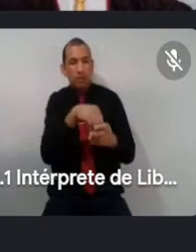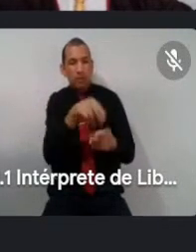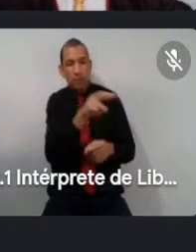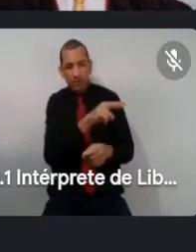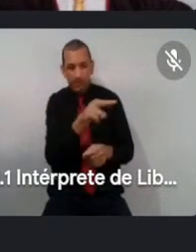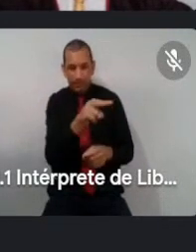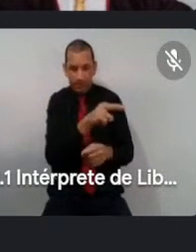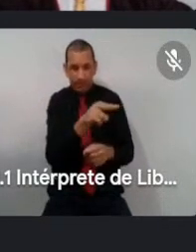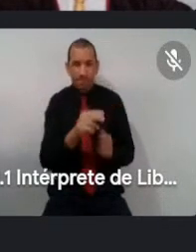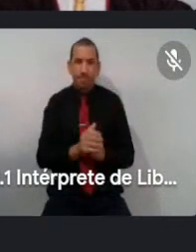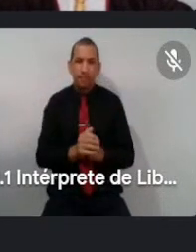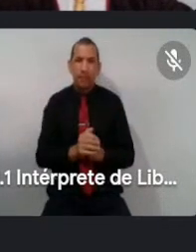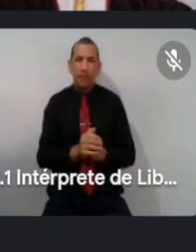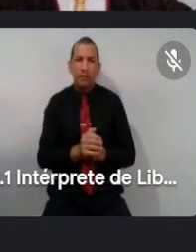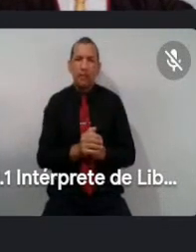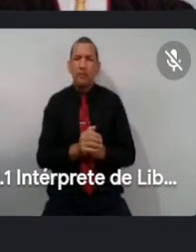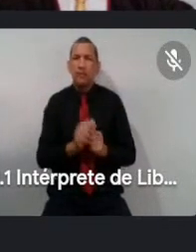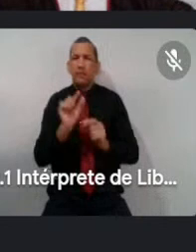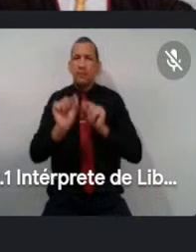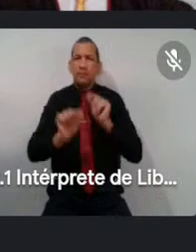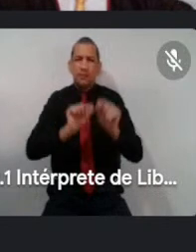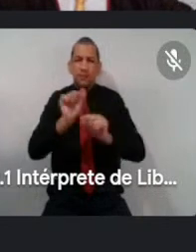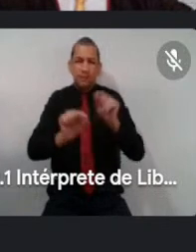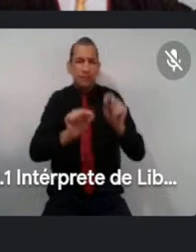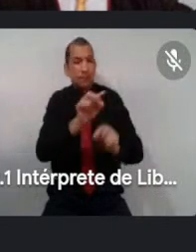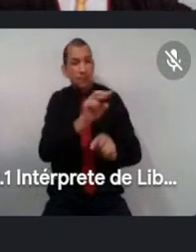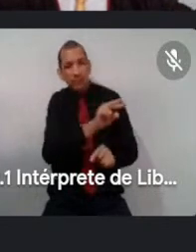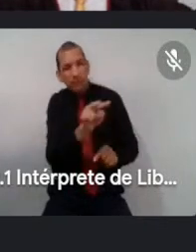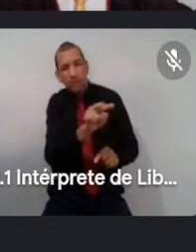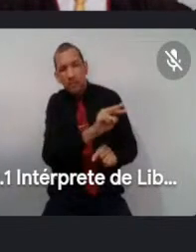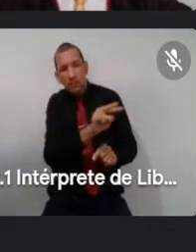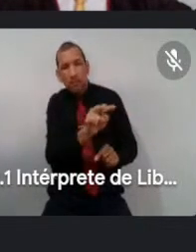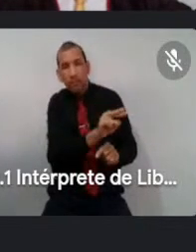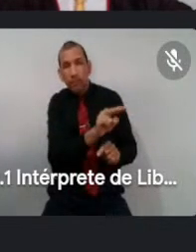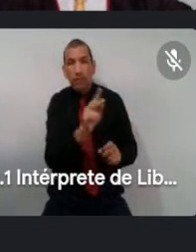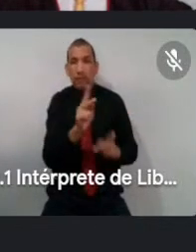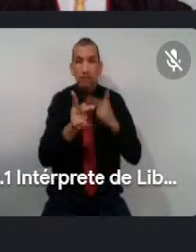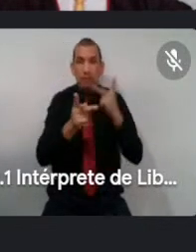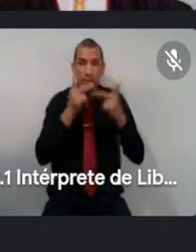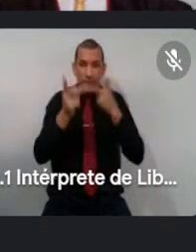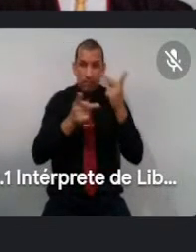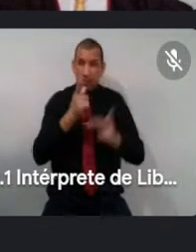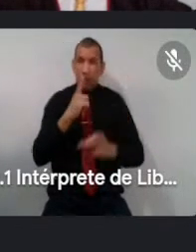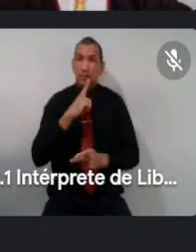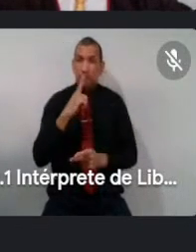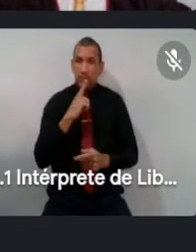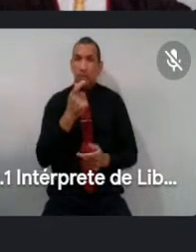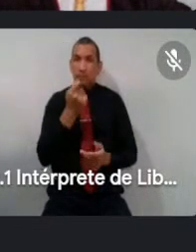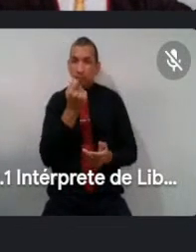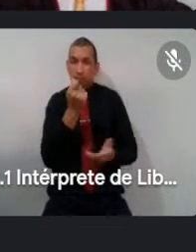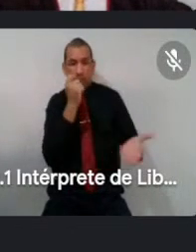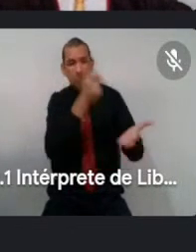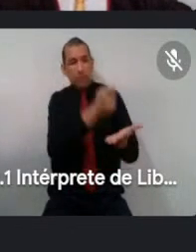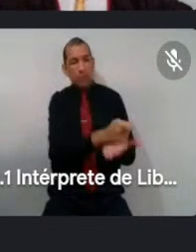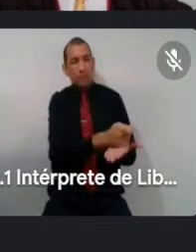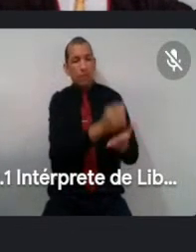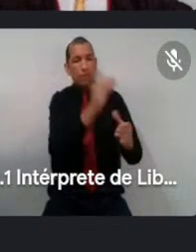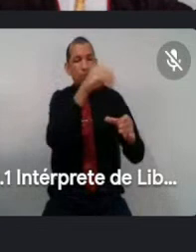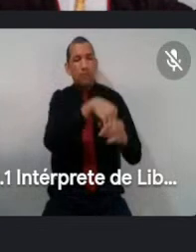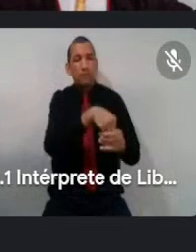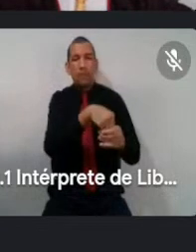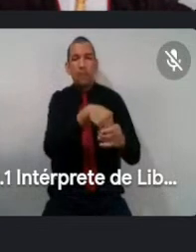e quem são essas pessoas né Estevão e o Anderson que alegam que tiveram seus ossos comprar por lá é